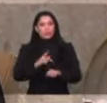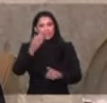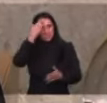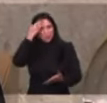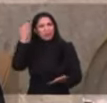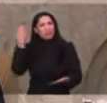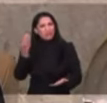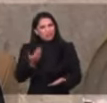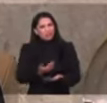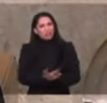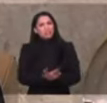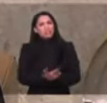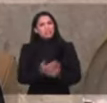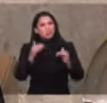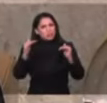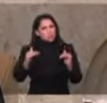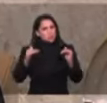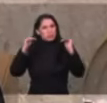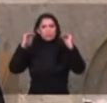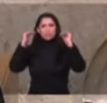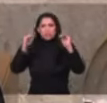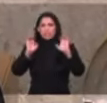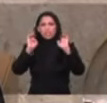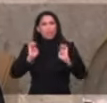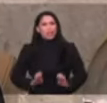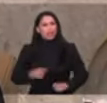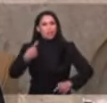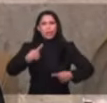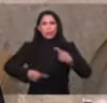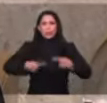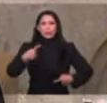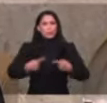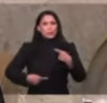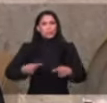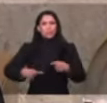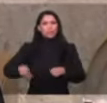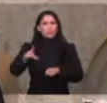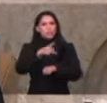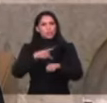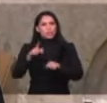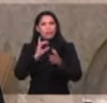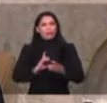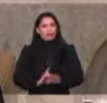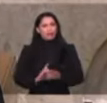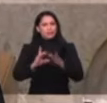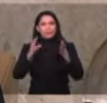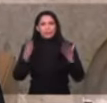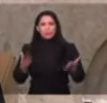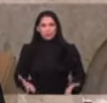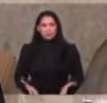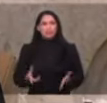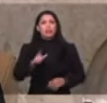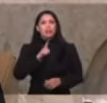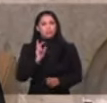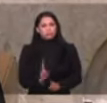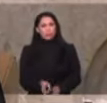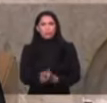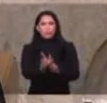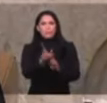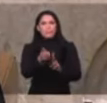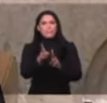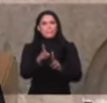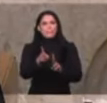na superioridade ética e política do Estado Democrático de Direito, de prevalência